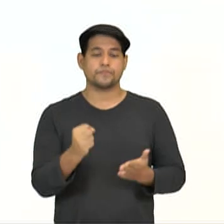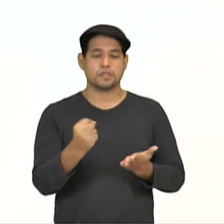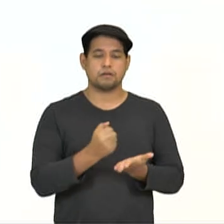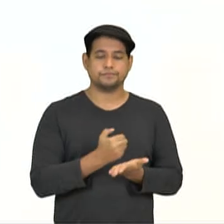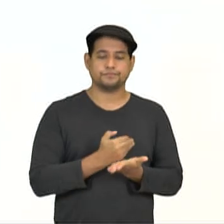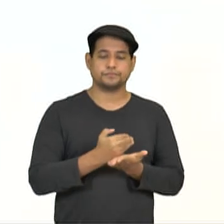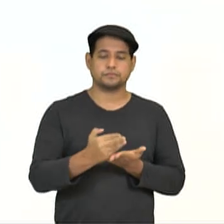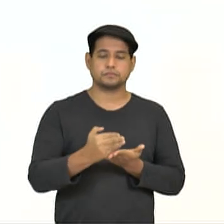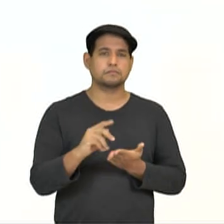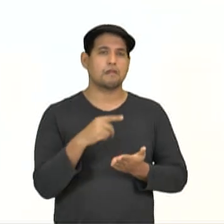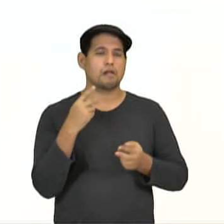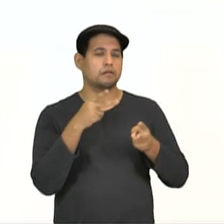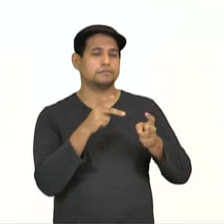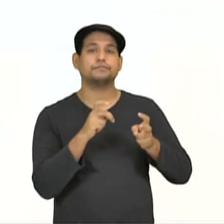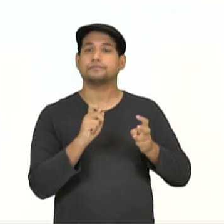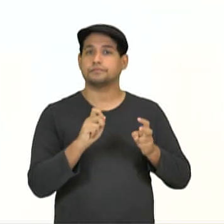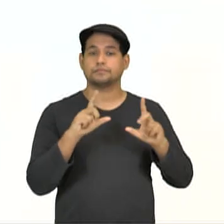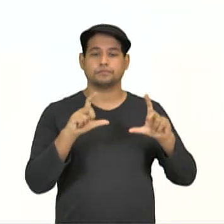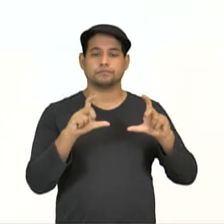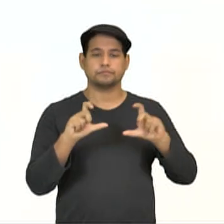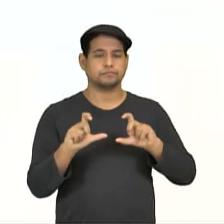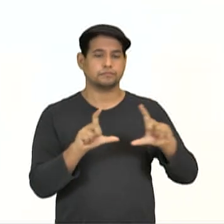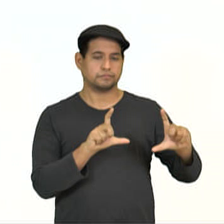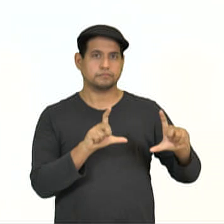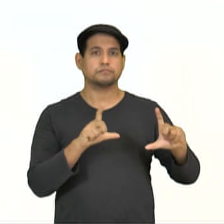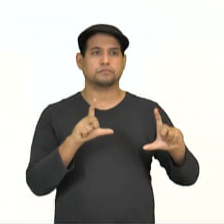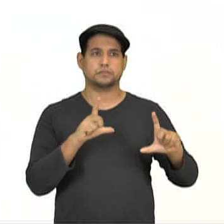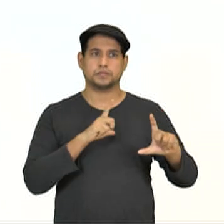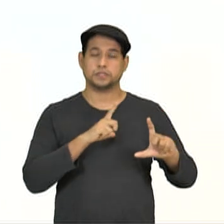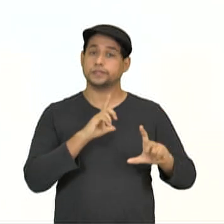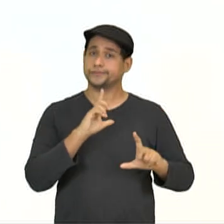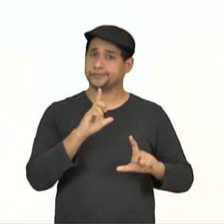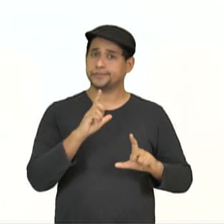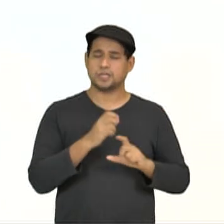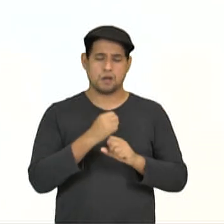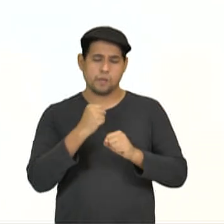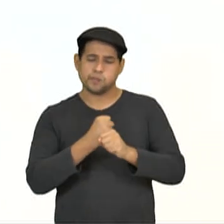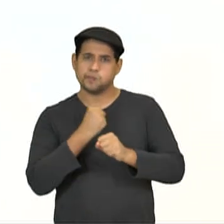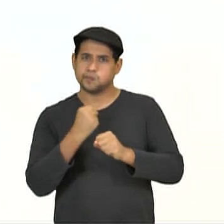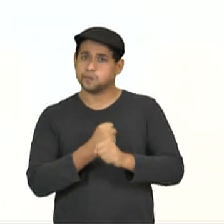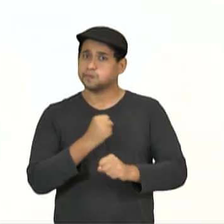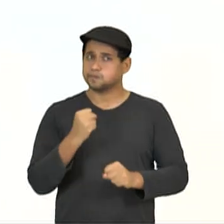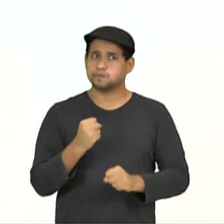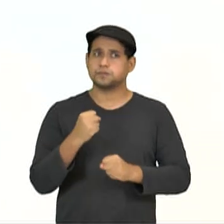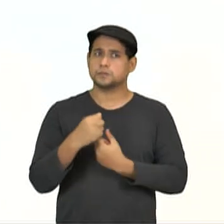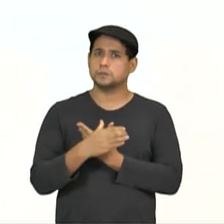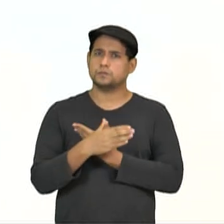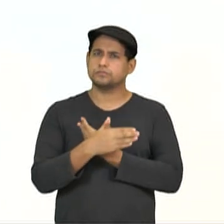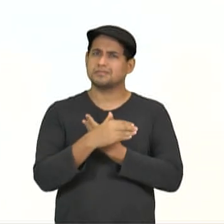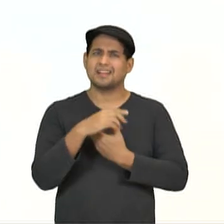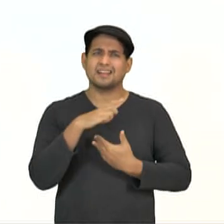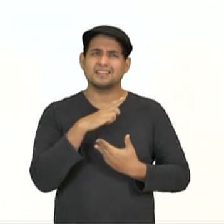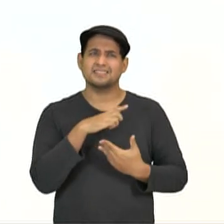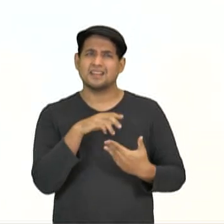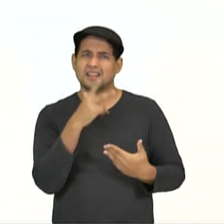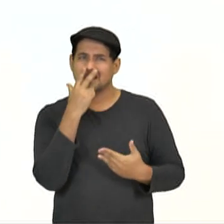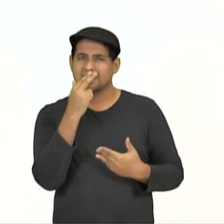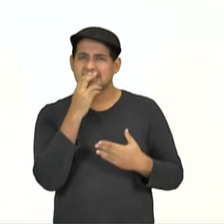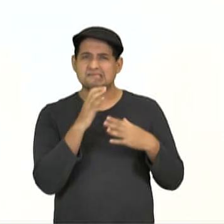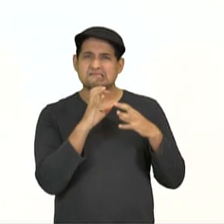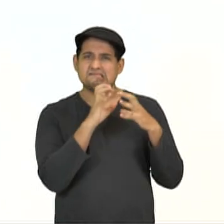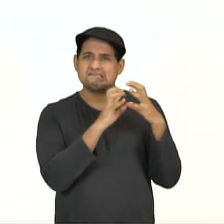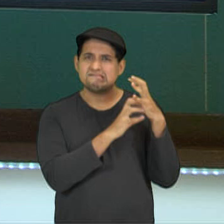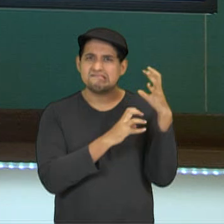começar, então, vamos dar uma olhada aqui nessa imagem, uma estátua feita de mármore e ela já está apresentando alguns sinais de